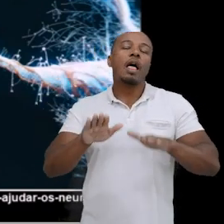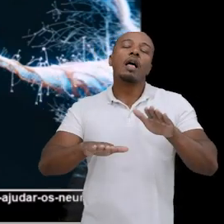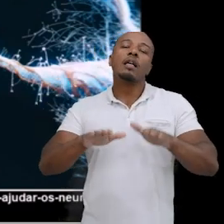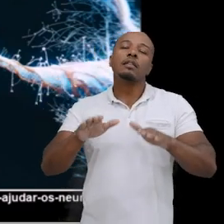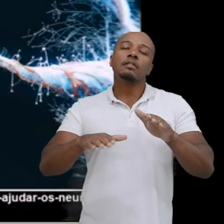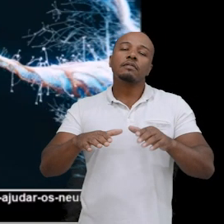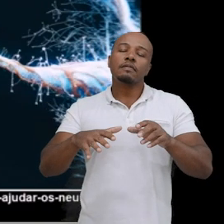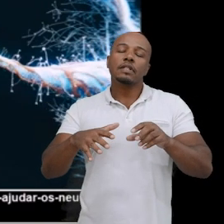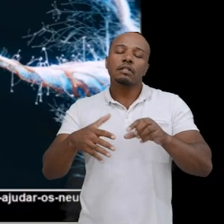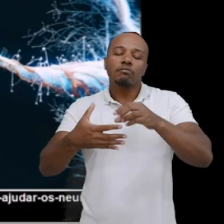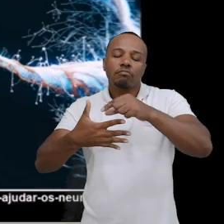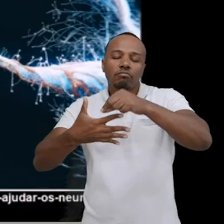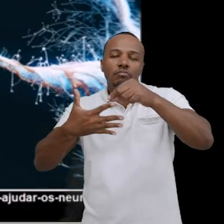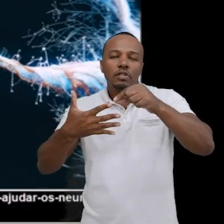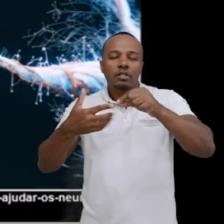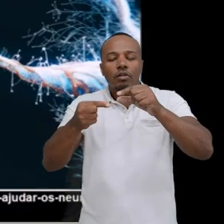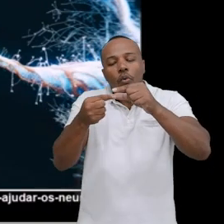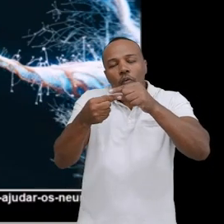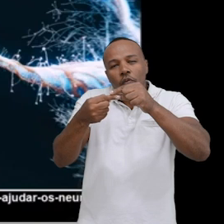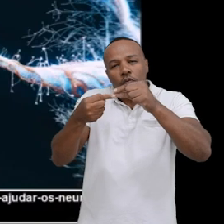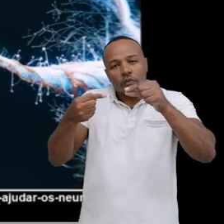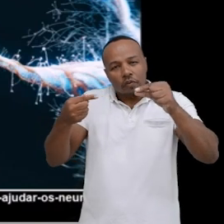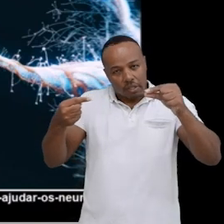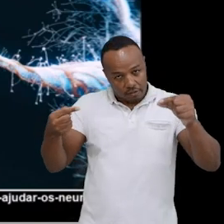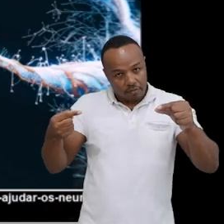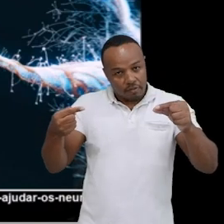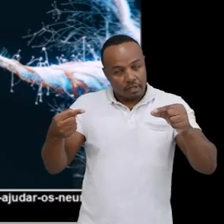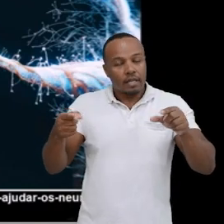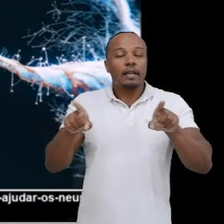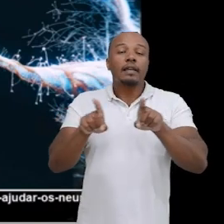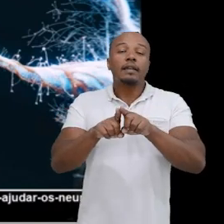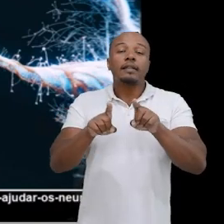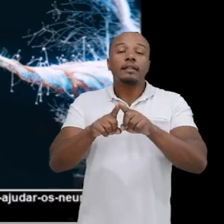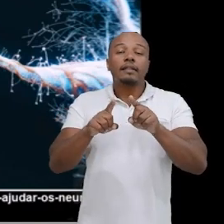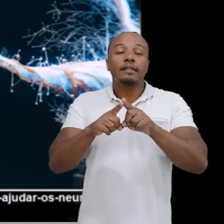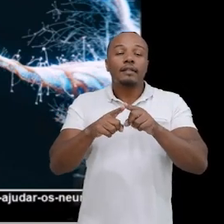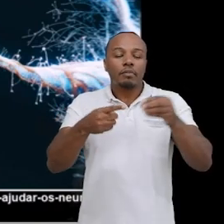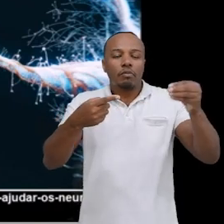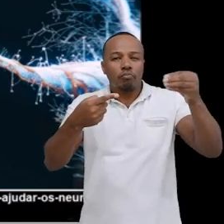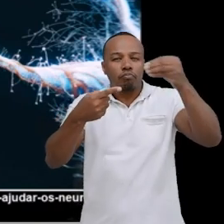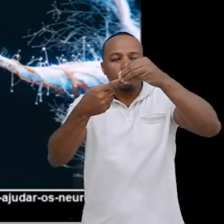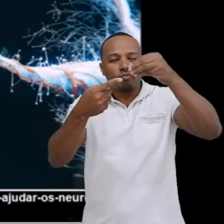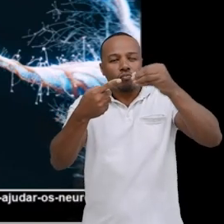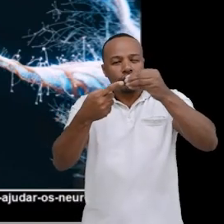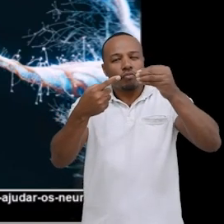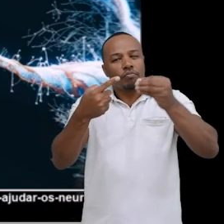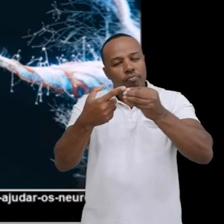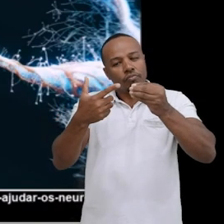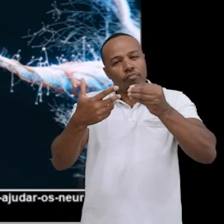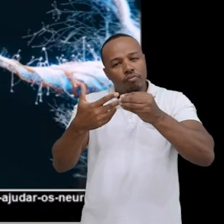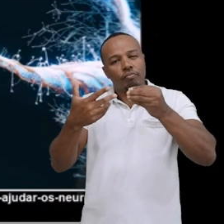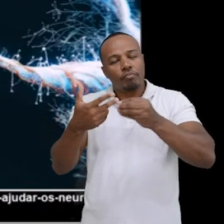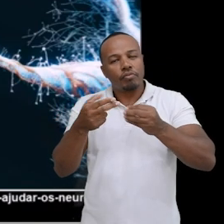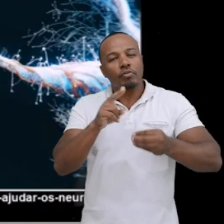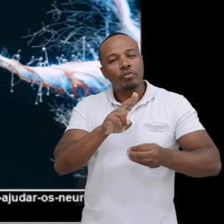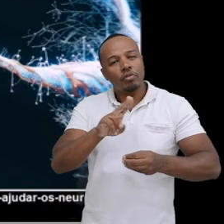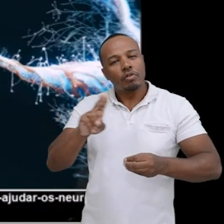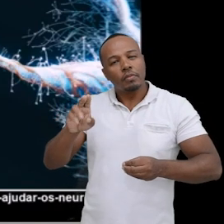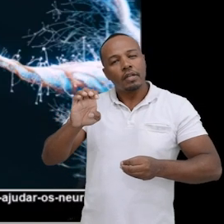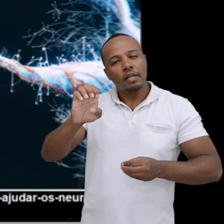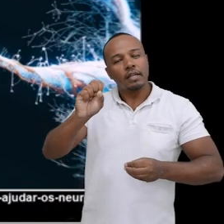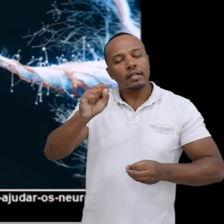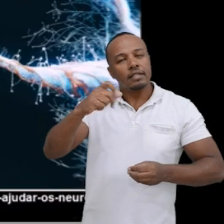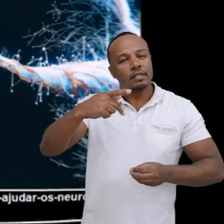recebe a estimulação. Geralmente, os dendritos são finos em suas pontas e se enchem de